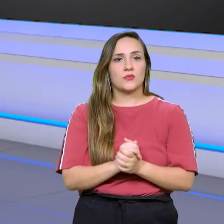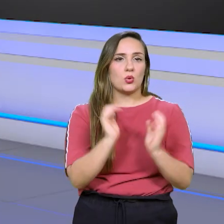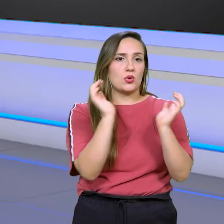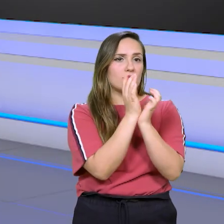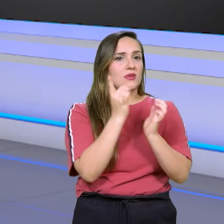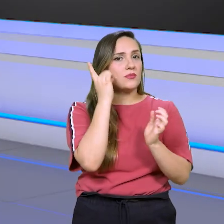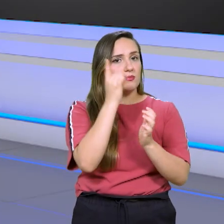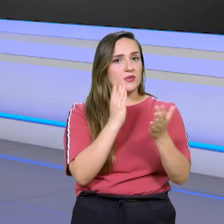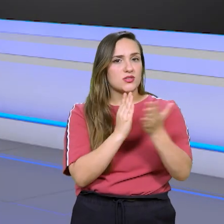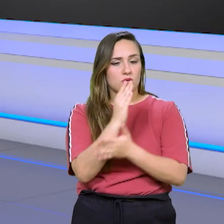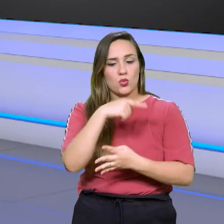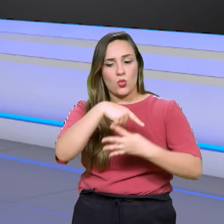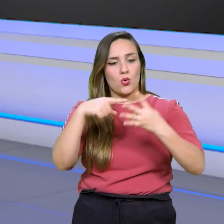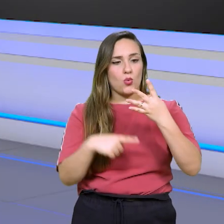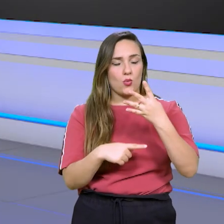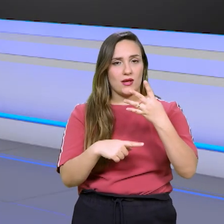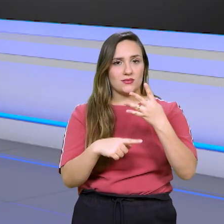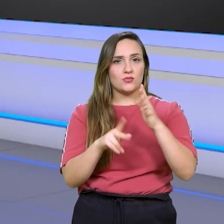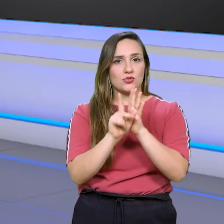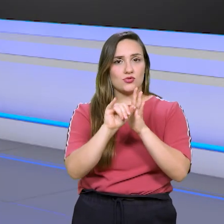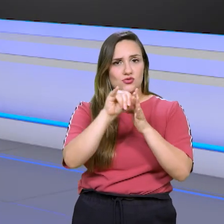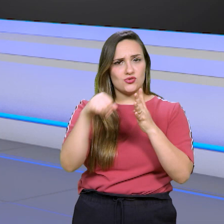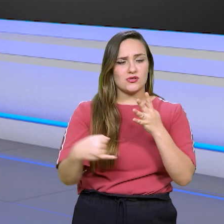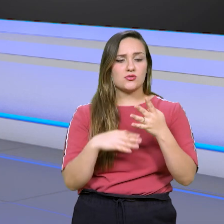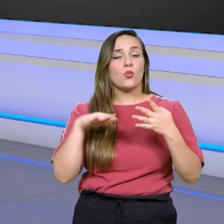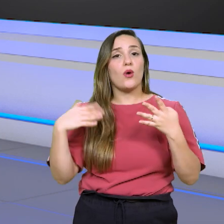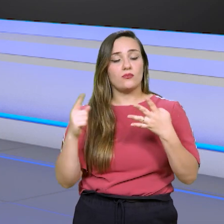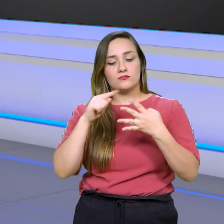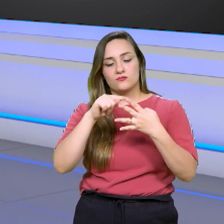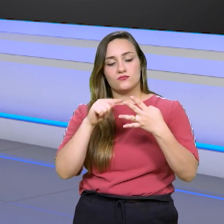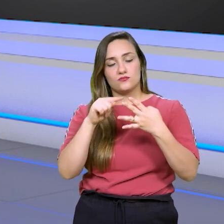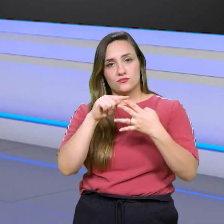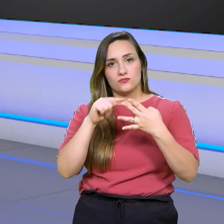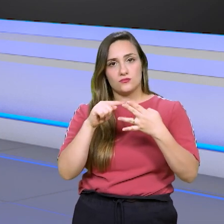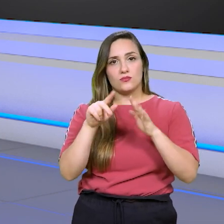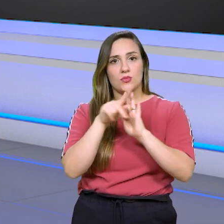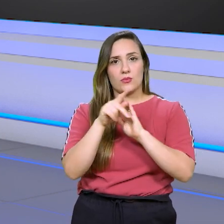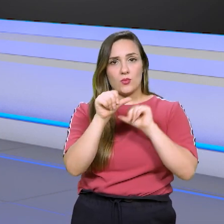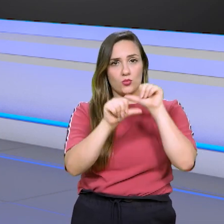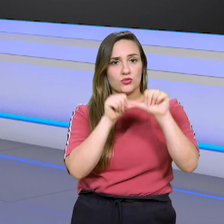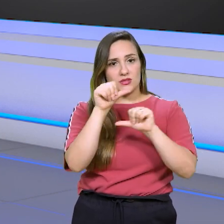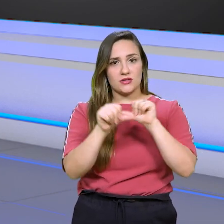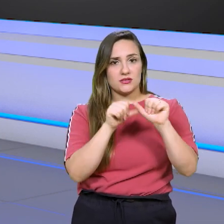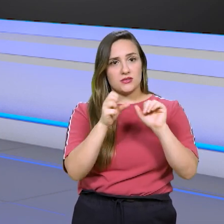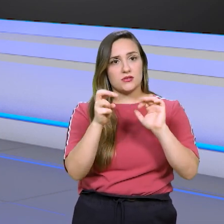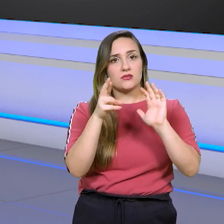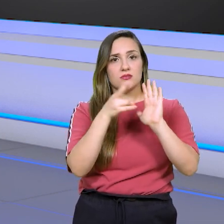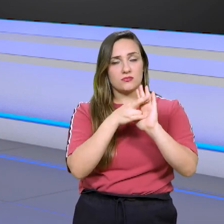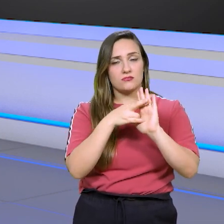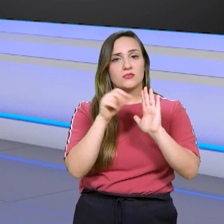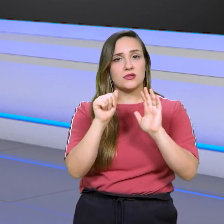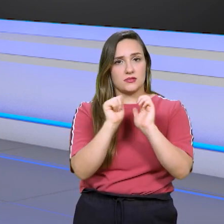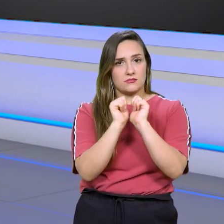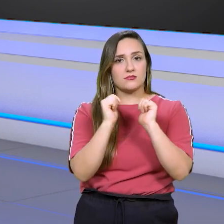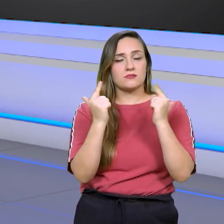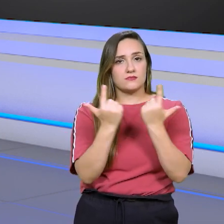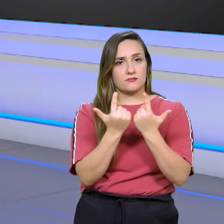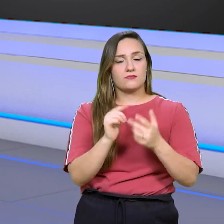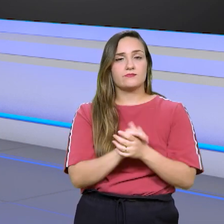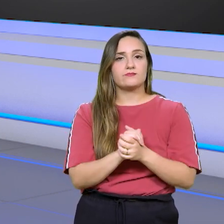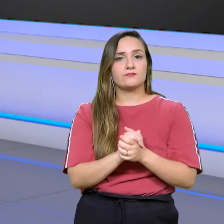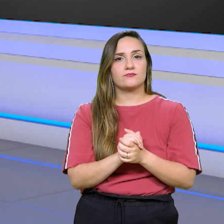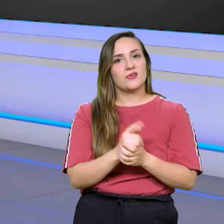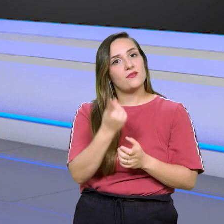de terça-feira, os deputados aprovaram 4 projetos, entre os quais 2 dispõem sobre alterações no